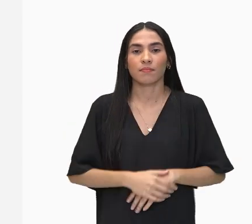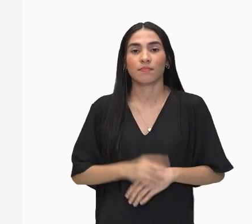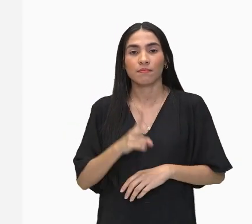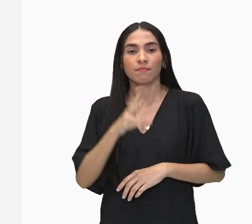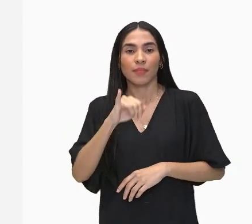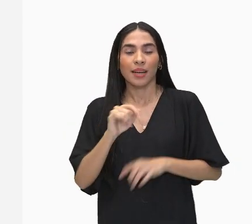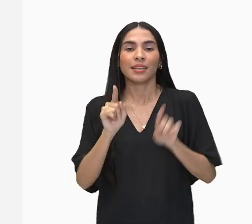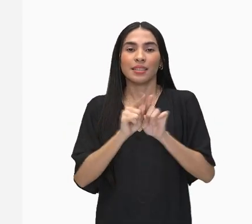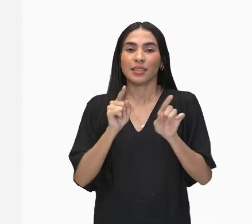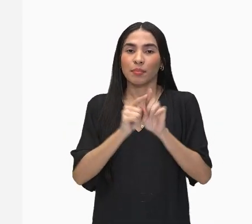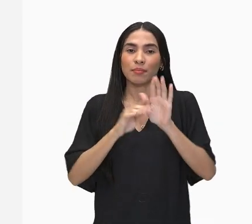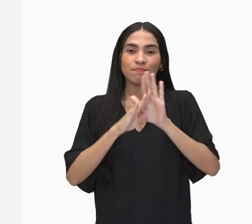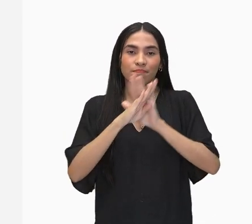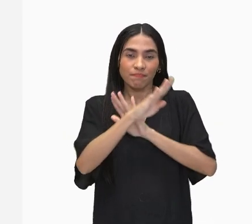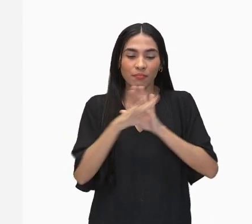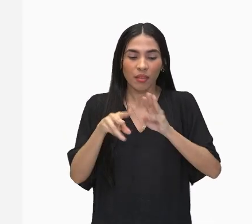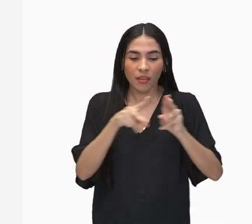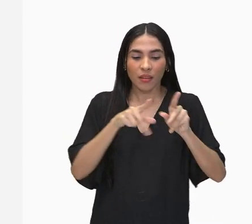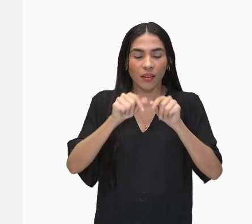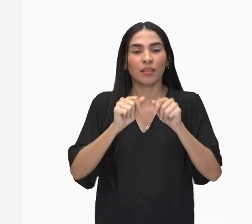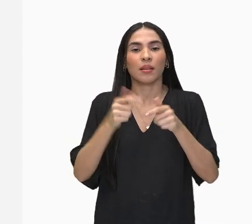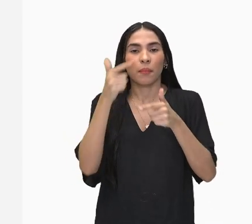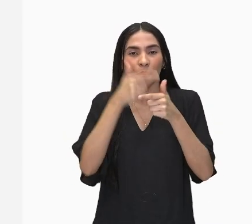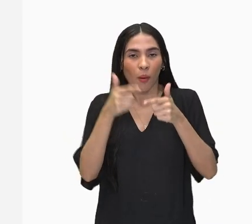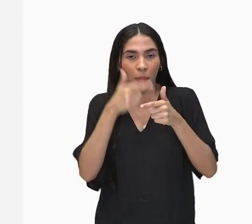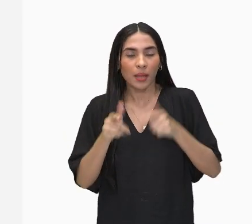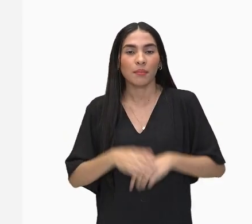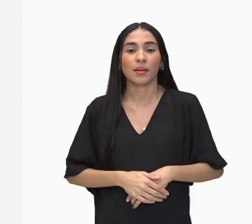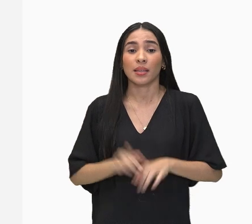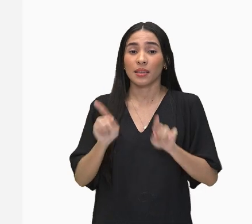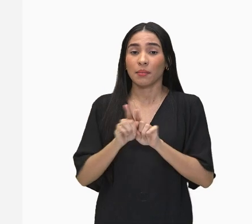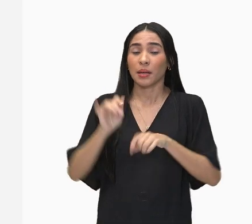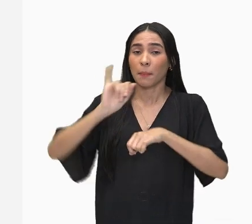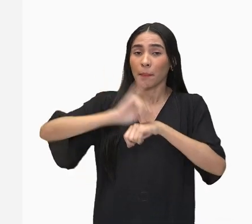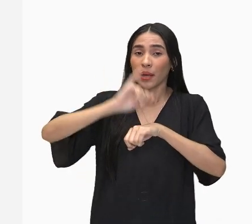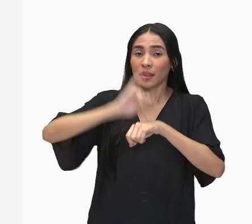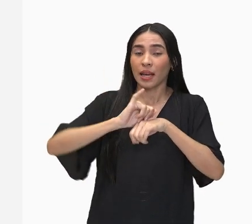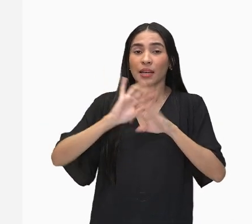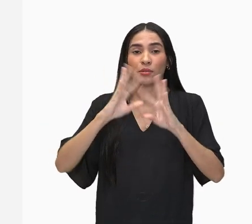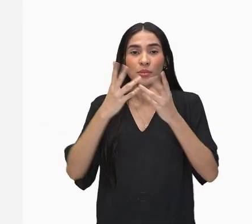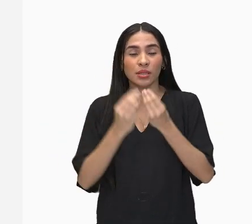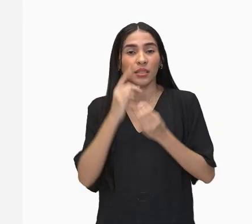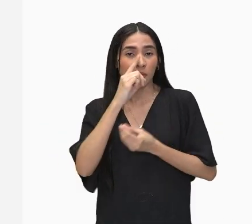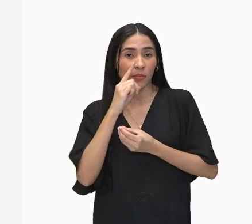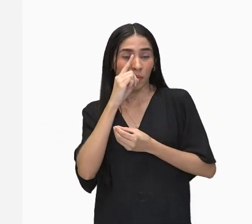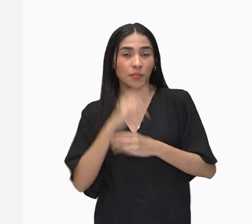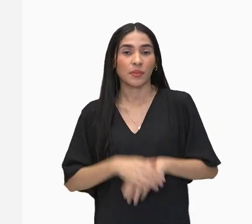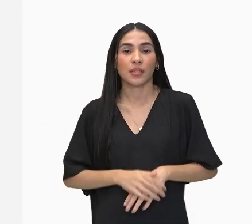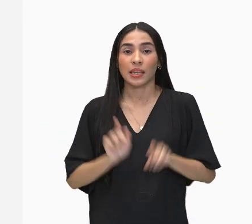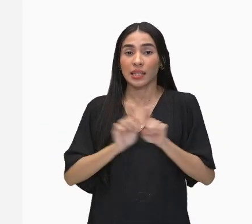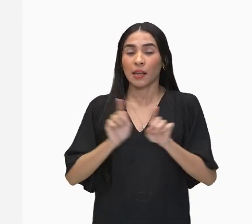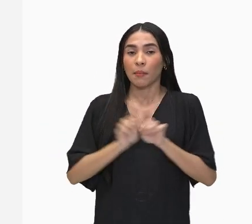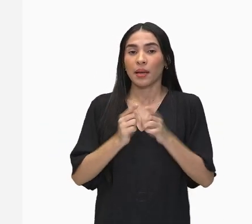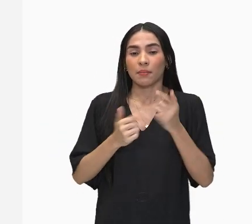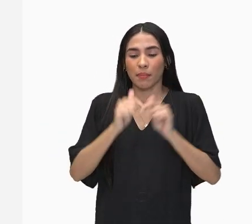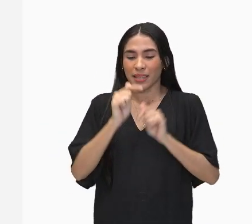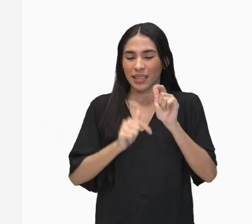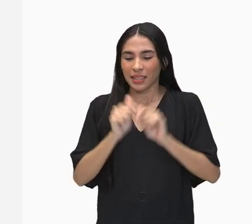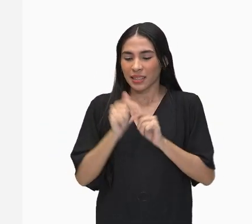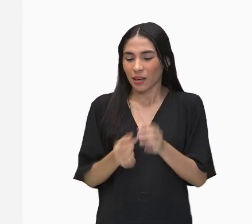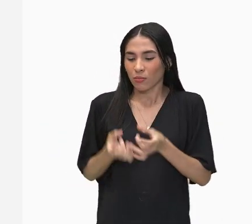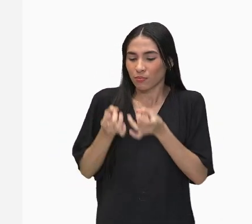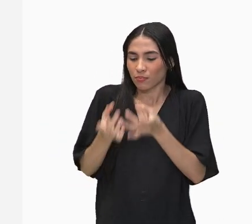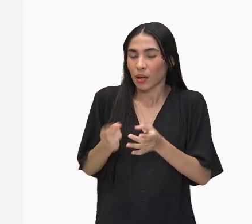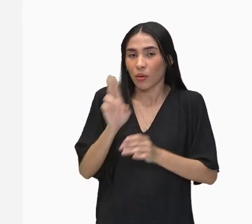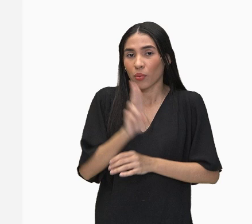aí na contaminação dos solos. Os metais pesados, o descarte de embalagens, restos de insumos utilizados